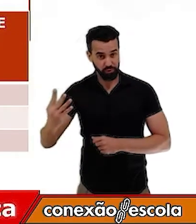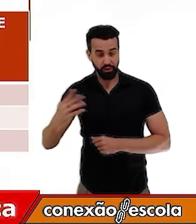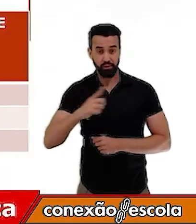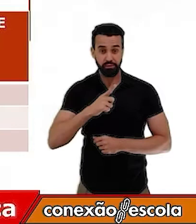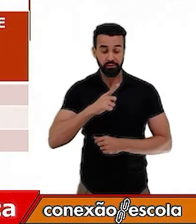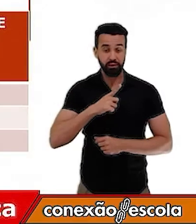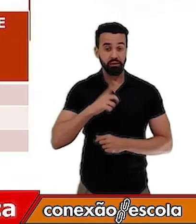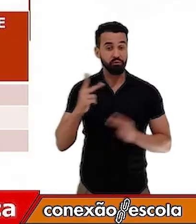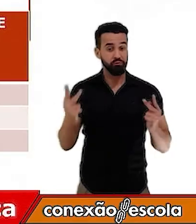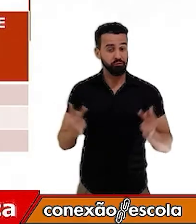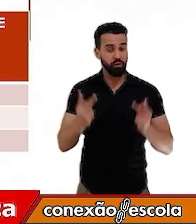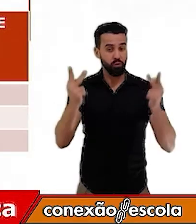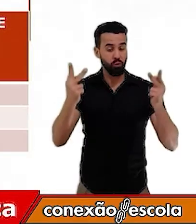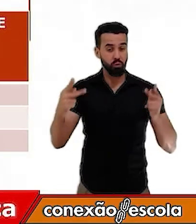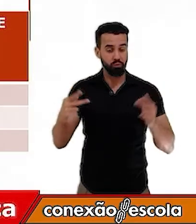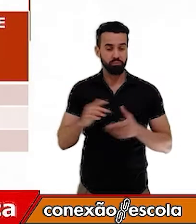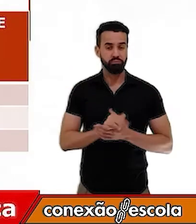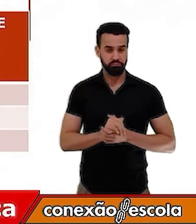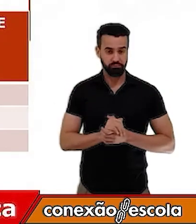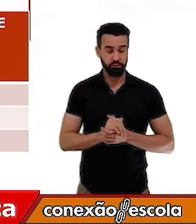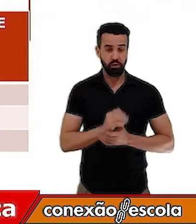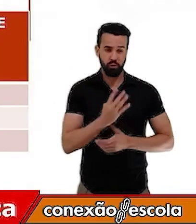cada